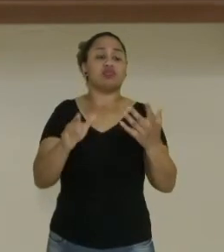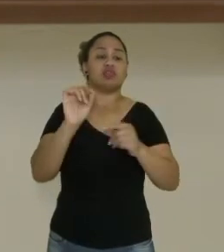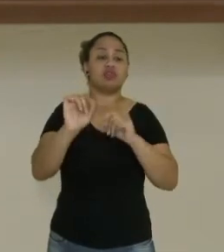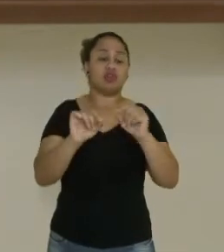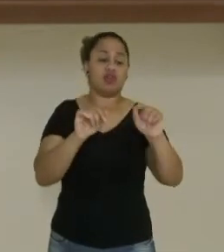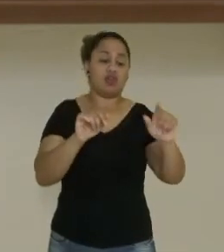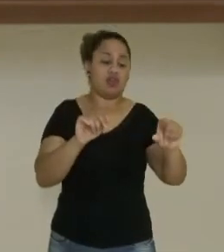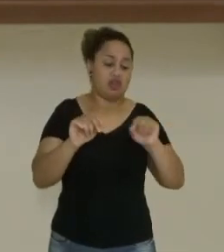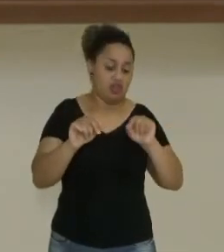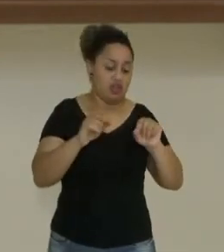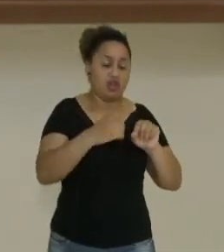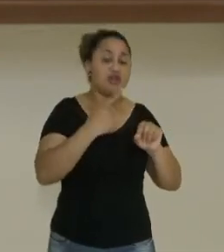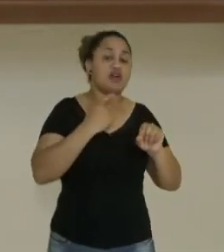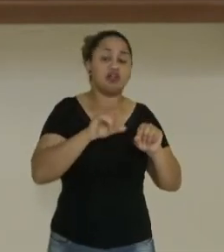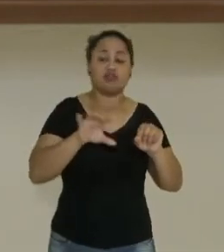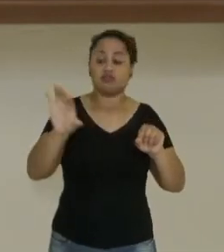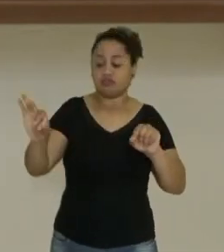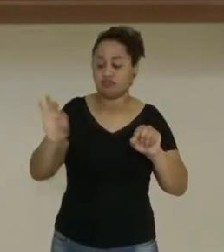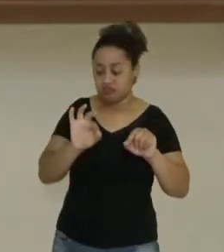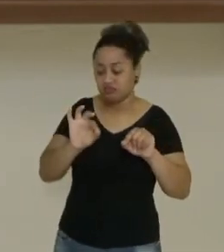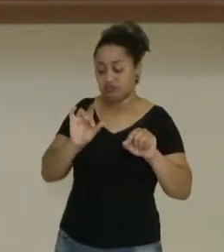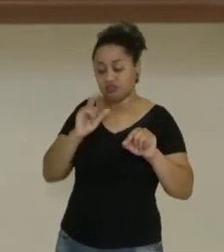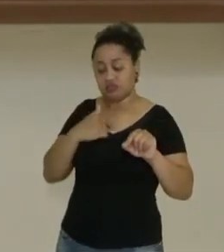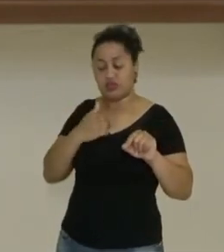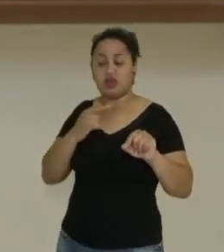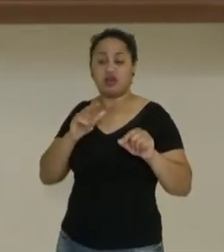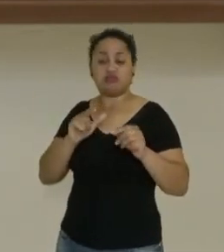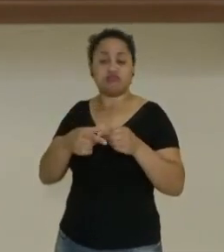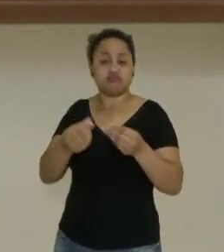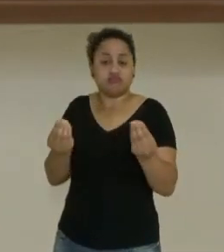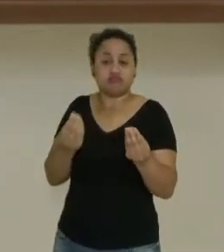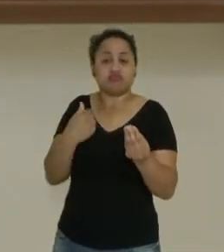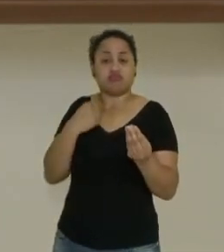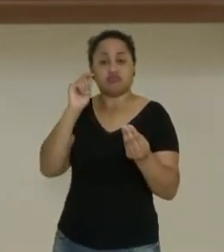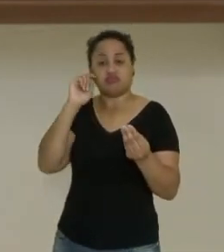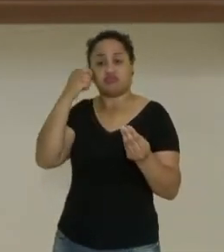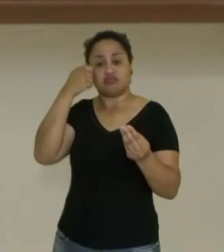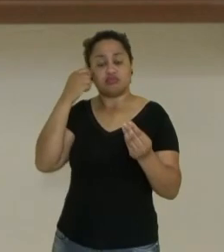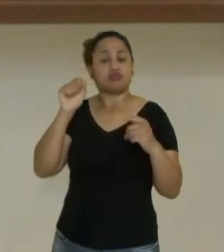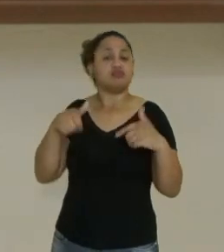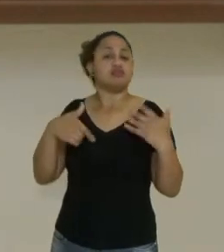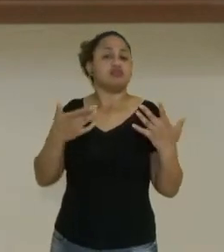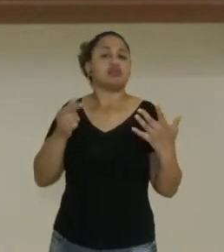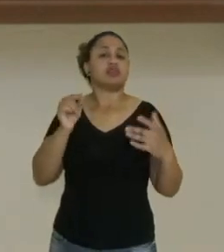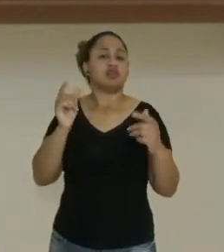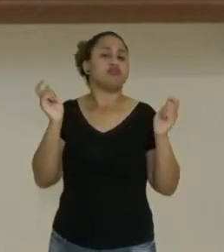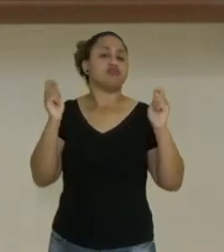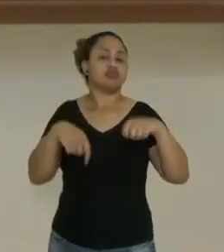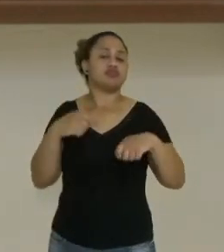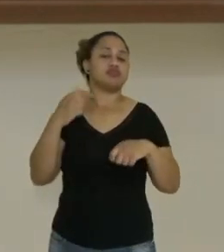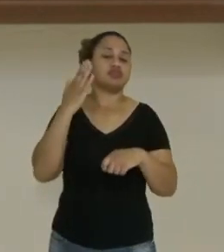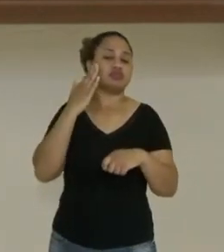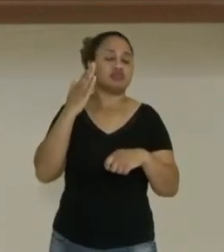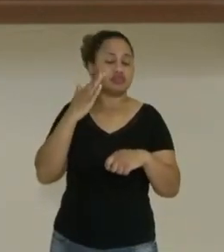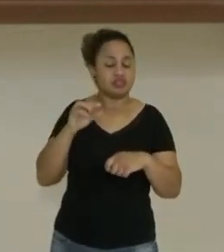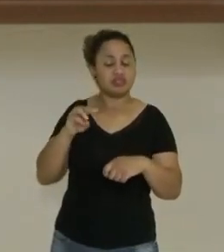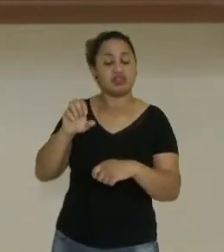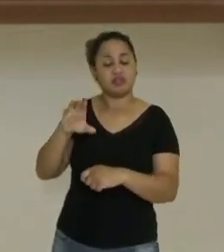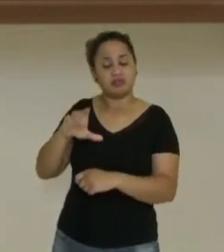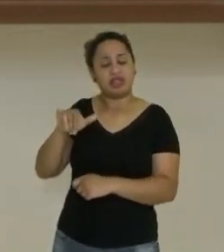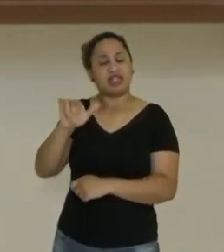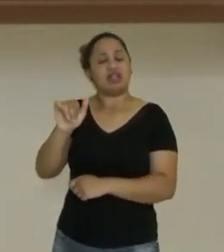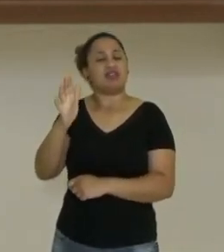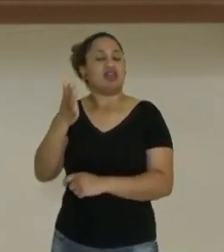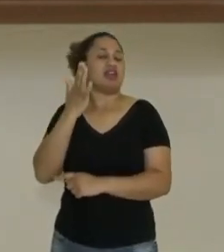carta vermelha, do outro lado das cartas pretas. Então, fica previsível, o Marcelo já sabe,